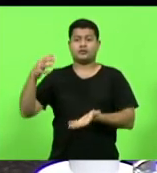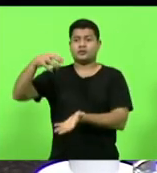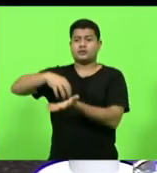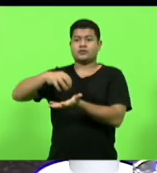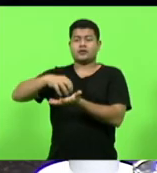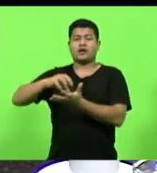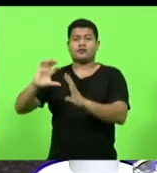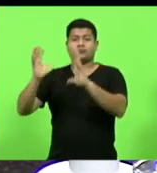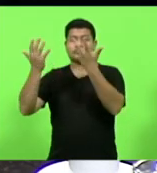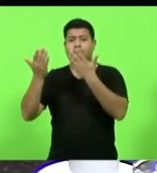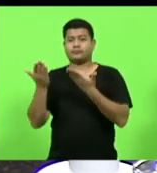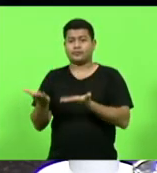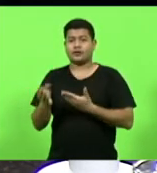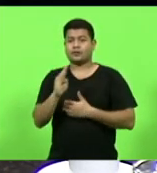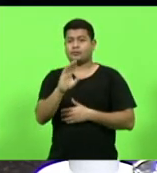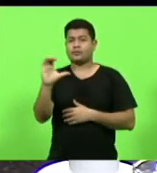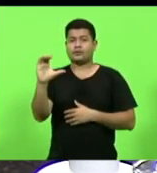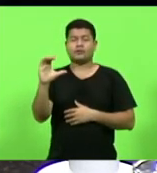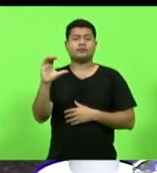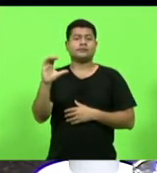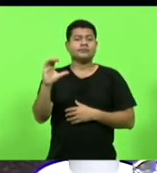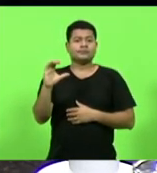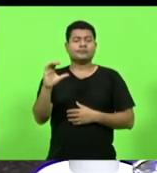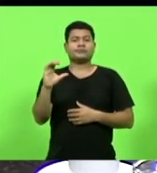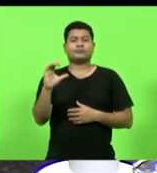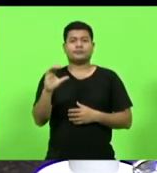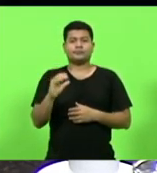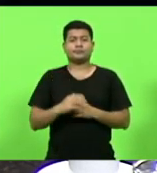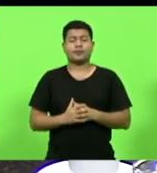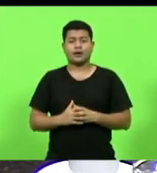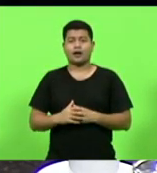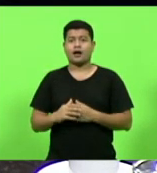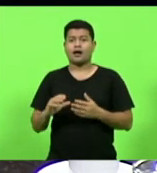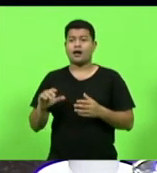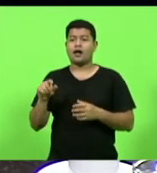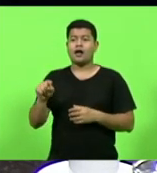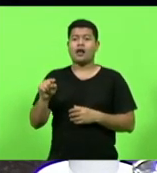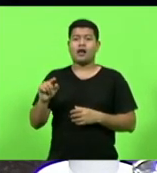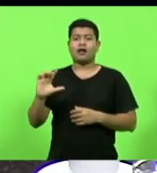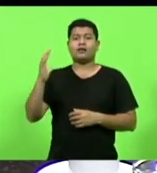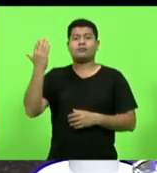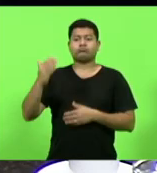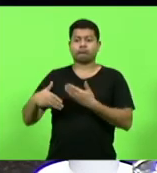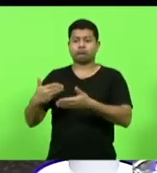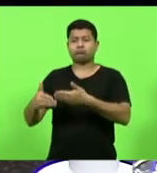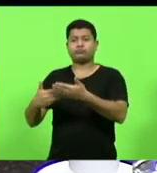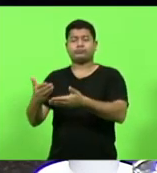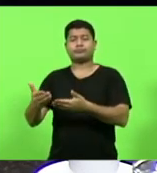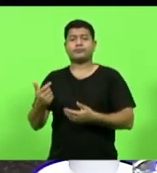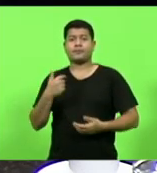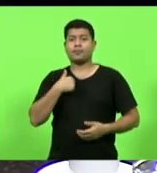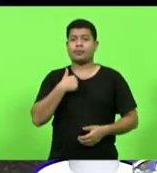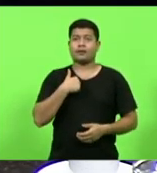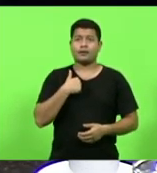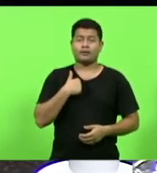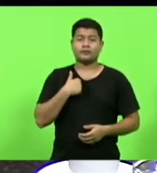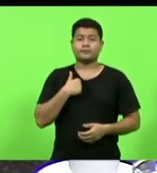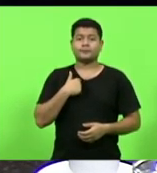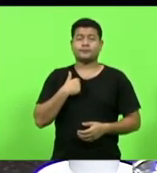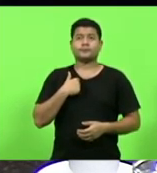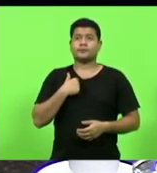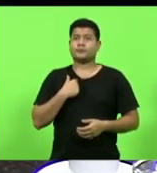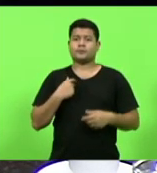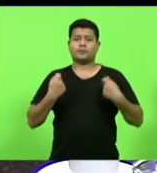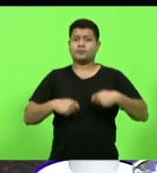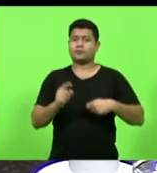Eventos Balneário Camboriú, que está acontecendo, né? E eu não preciso dizer